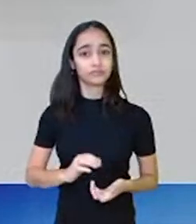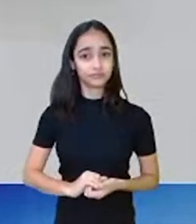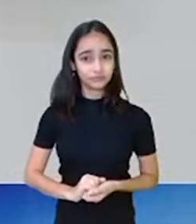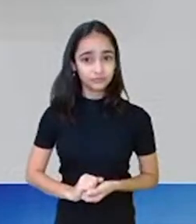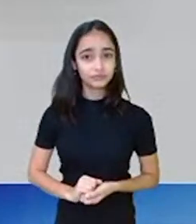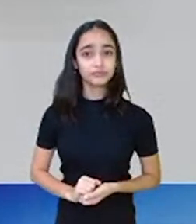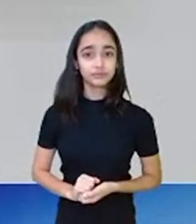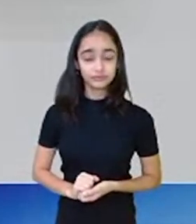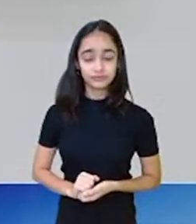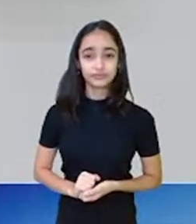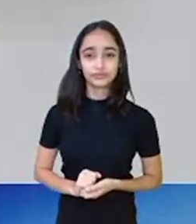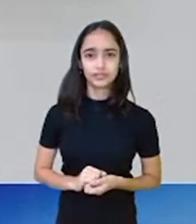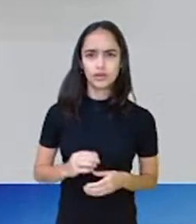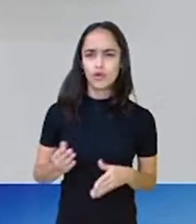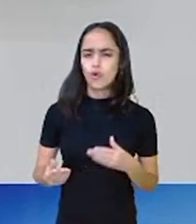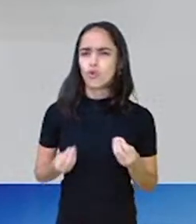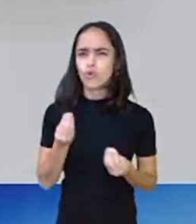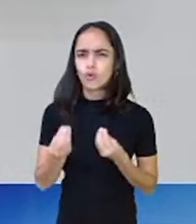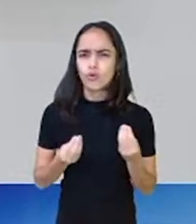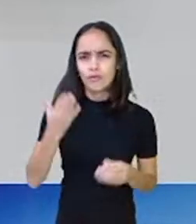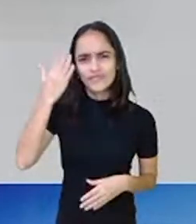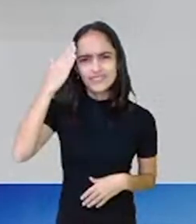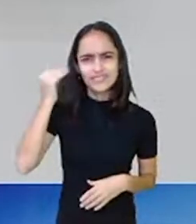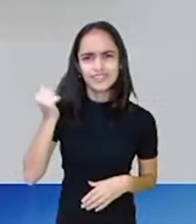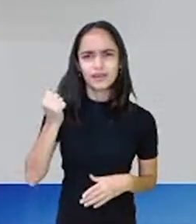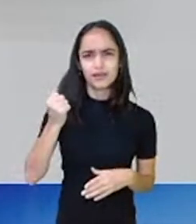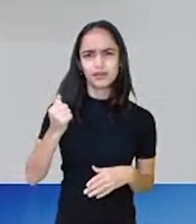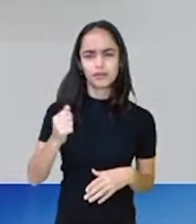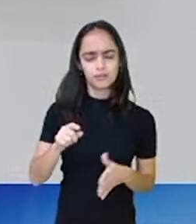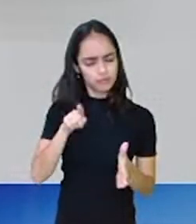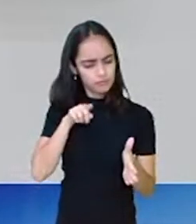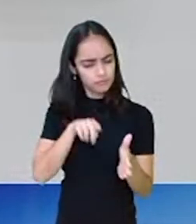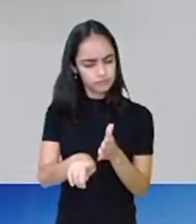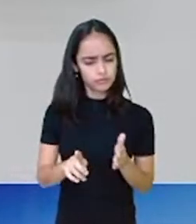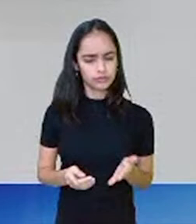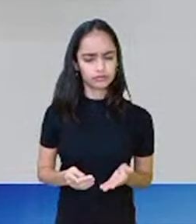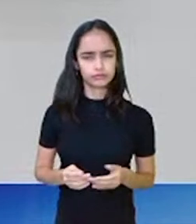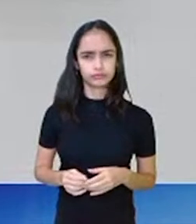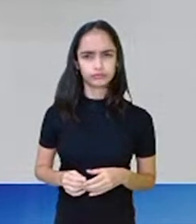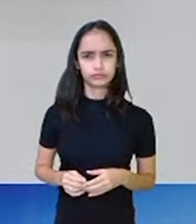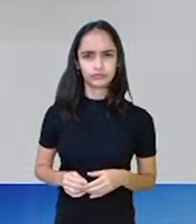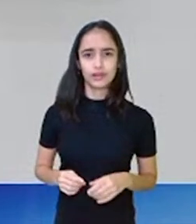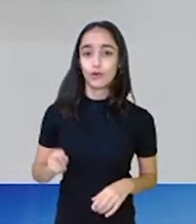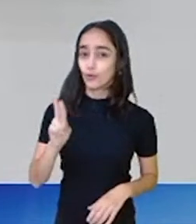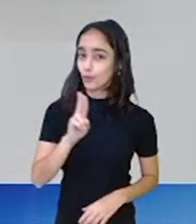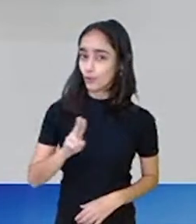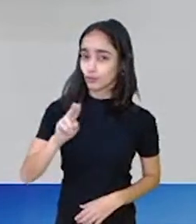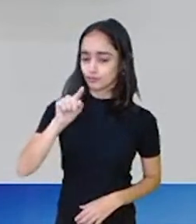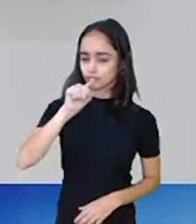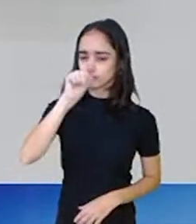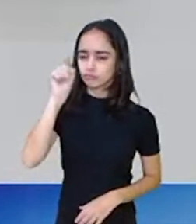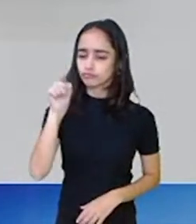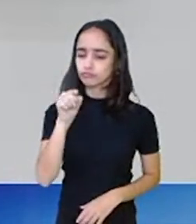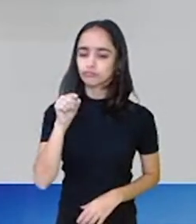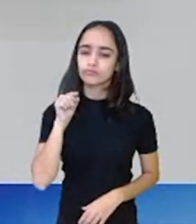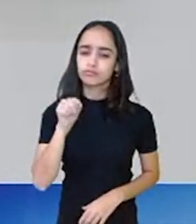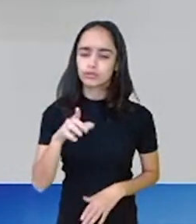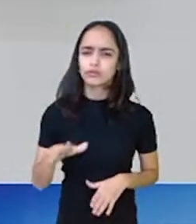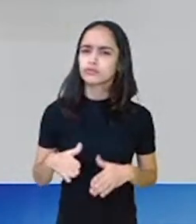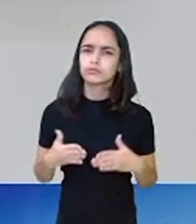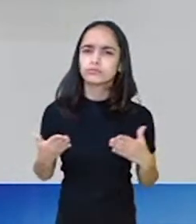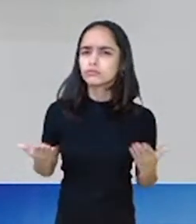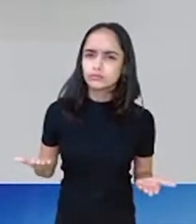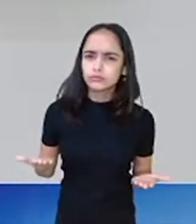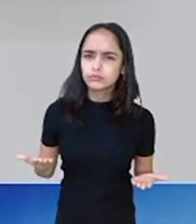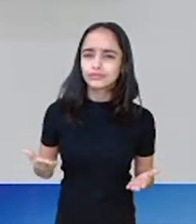é uma pergunta? Quando eu estou lá escrevendo, para isso serve o ponto de interrogação. Para saber aí que é